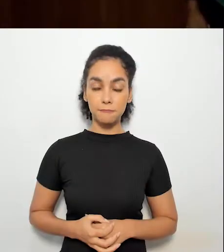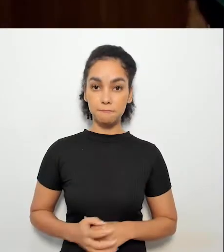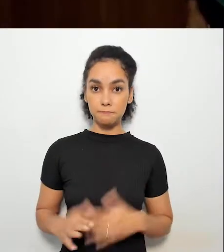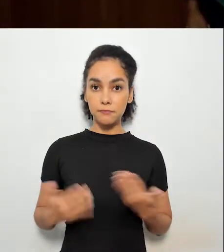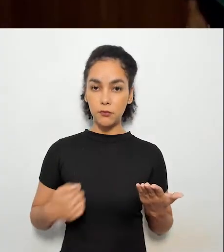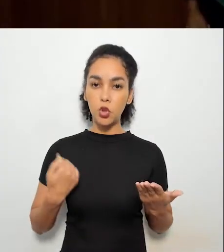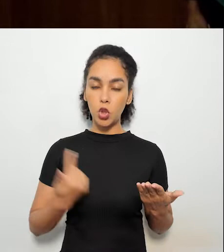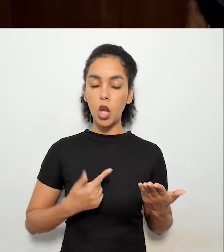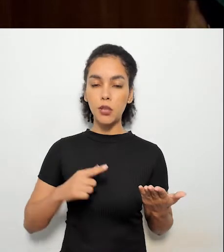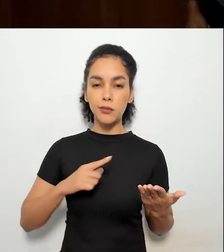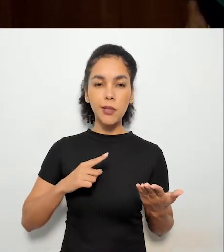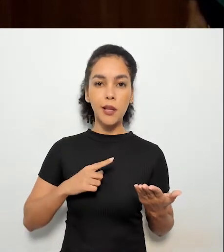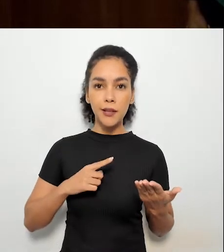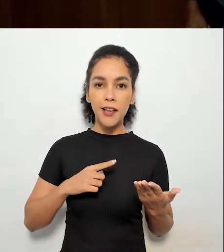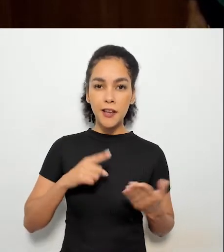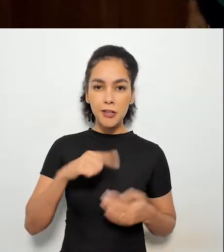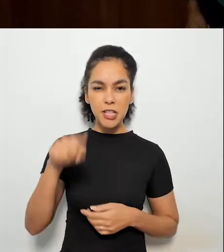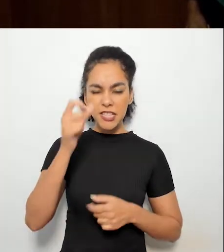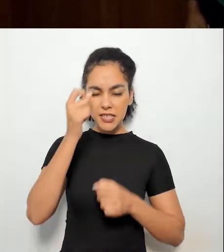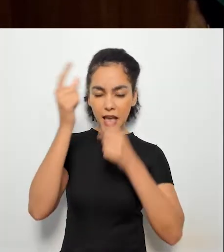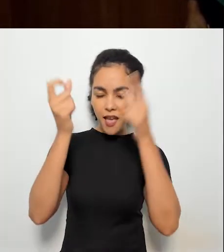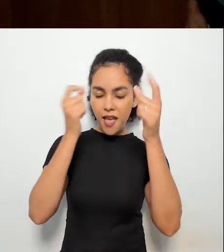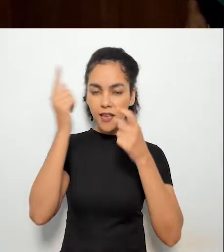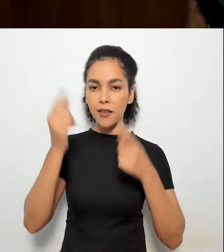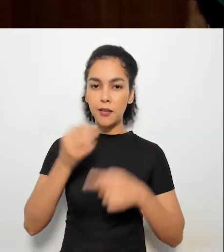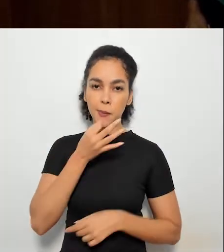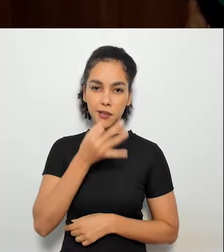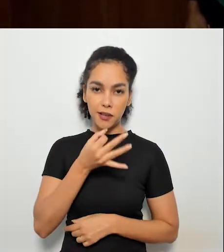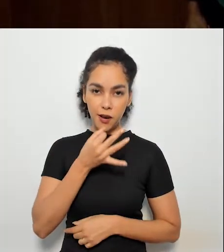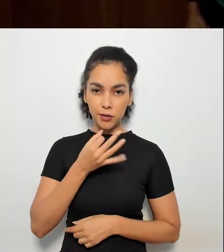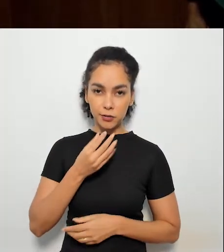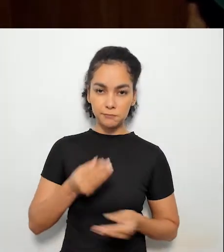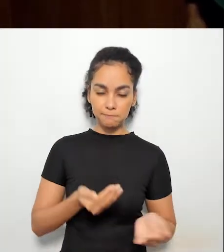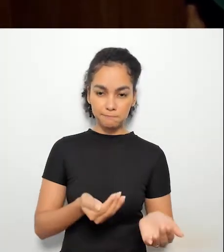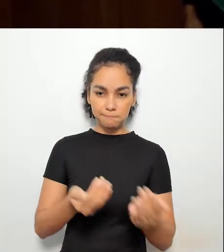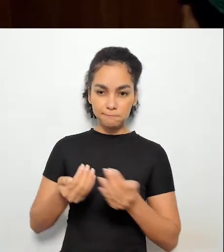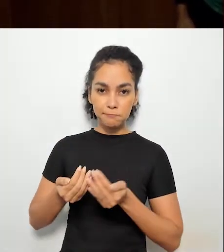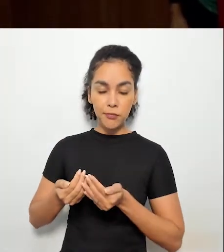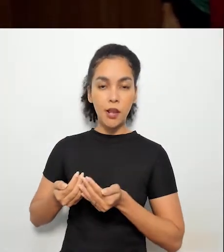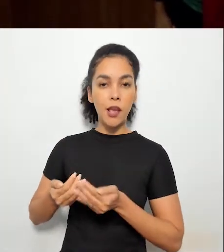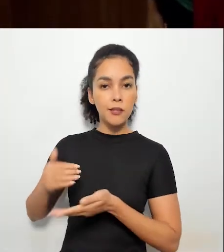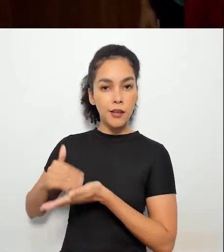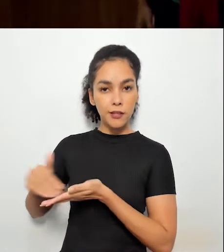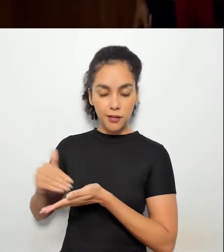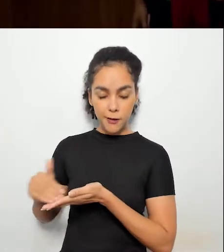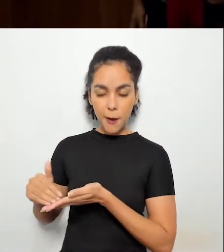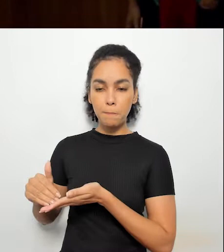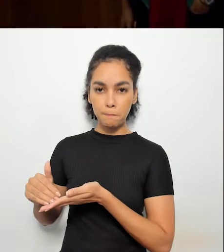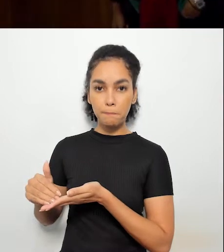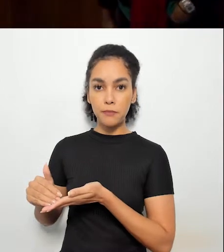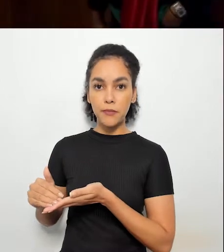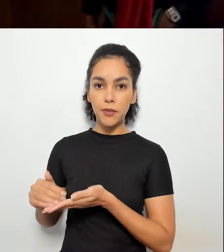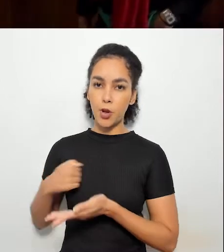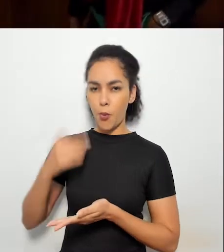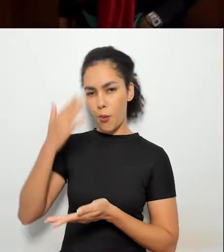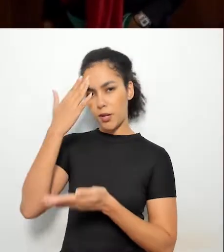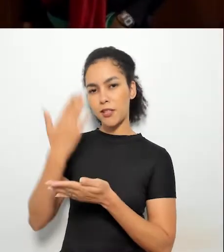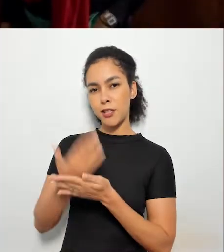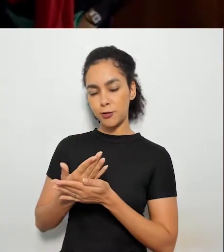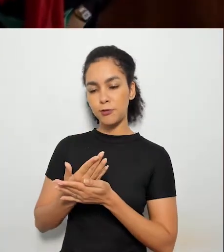Levar essas ideias, essas sugestões para a secretaria, né? E acredito que elas vão ser